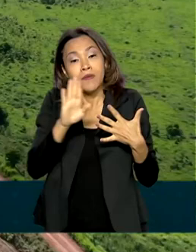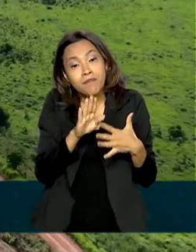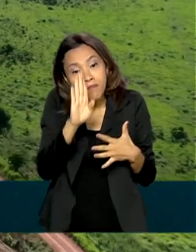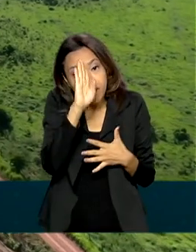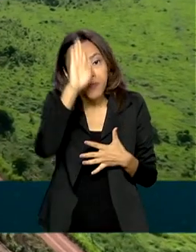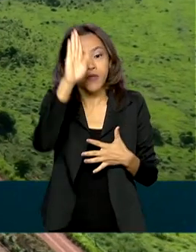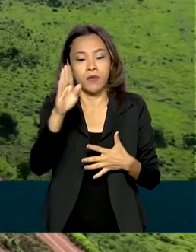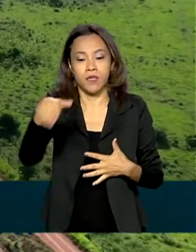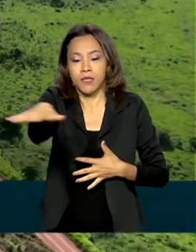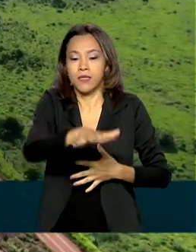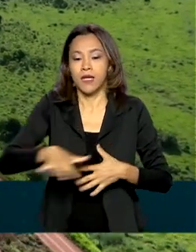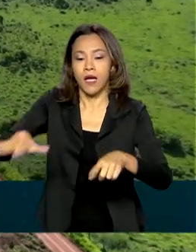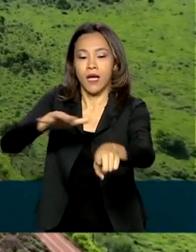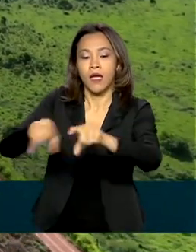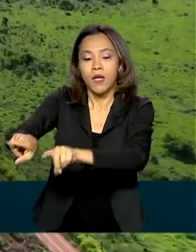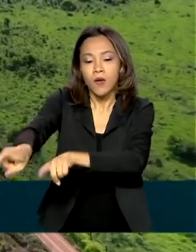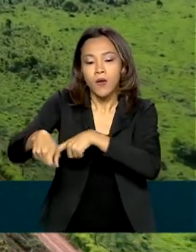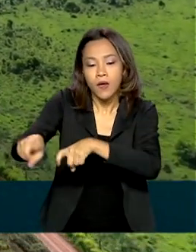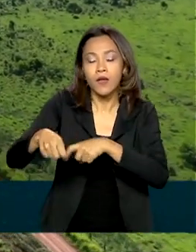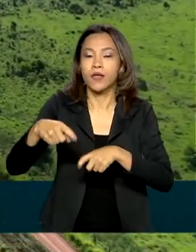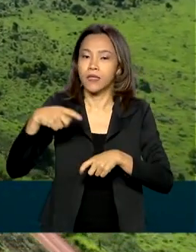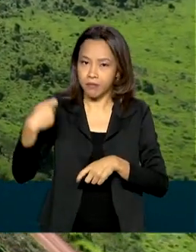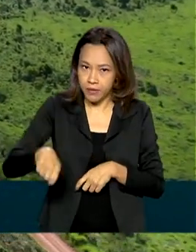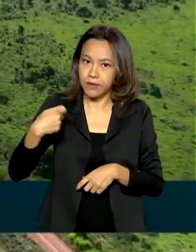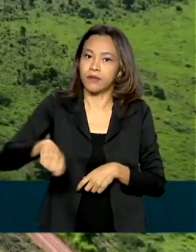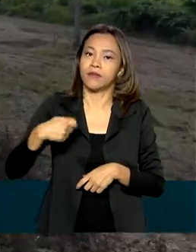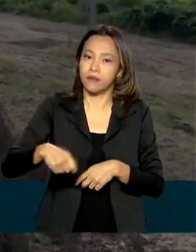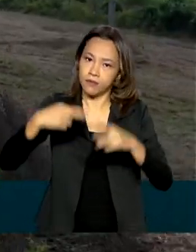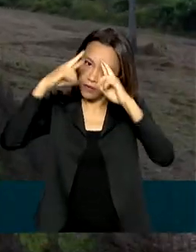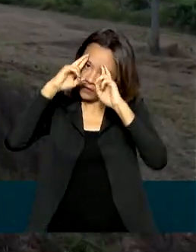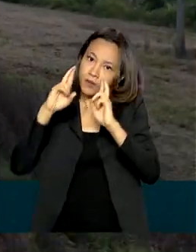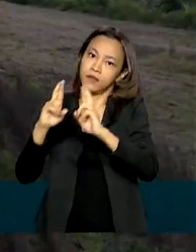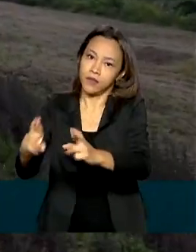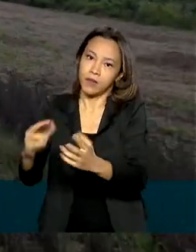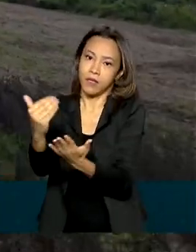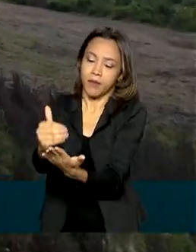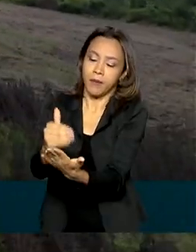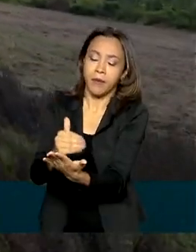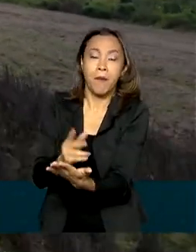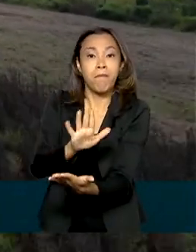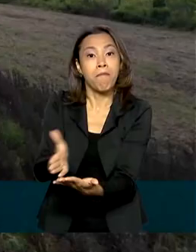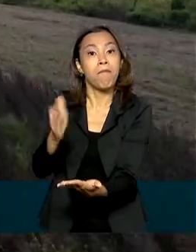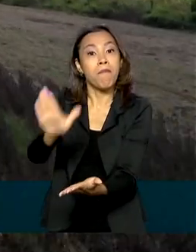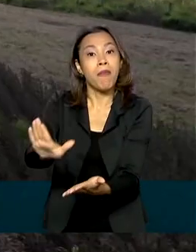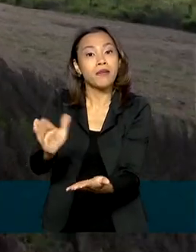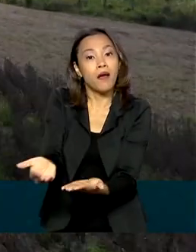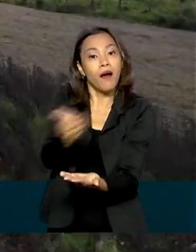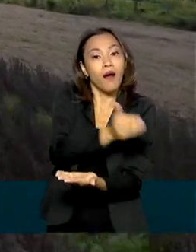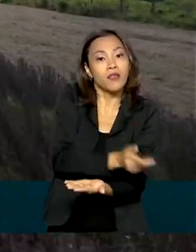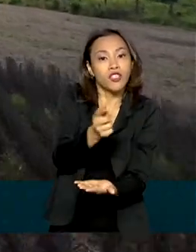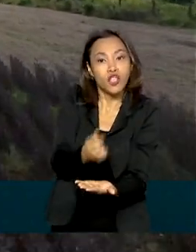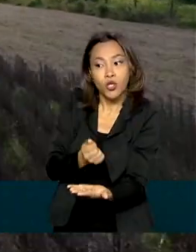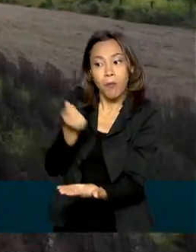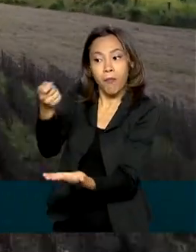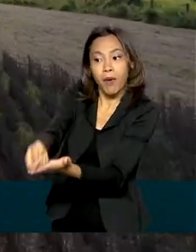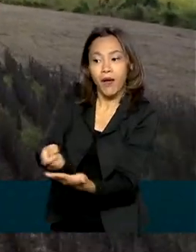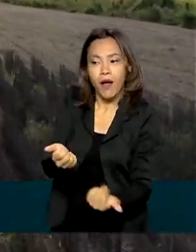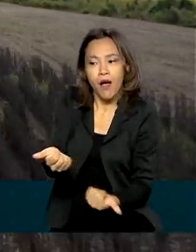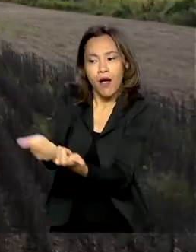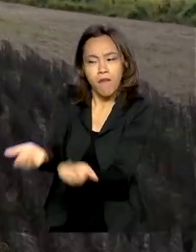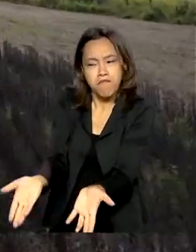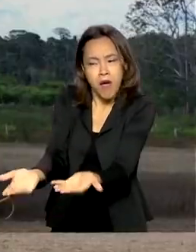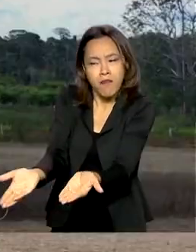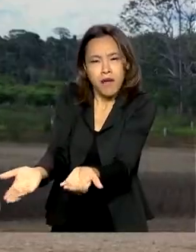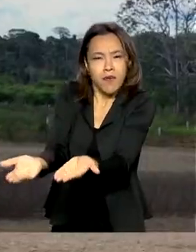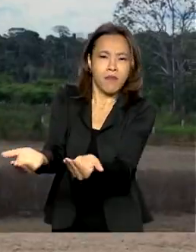o setor Rural era obrigado a fazer o a cumprir mas sem nenhuma remuneração então não havia um incentivo para